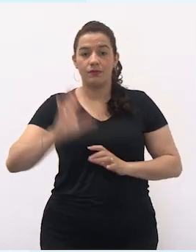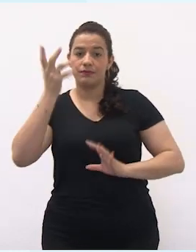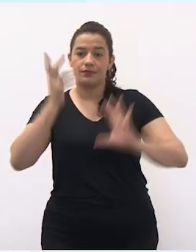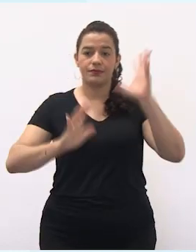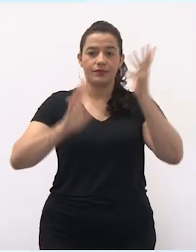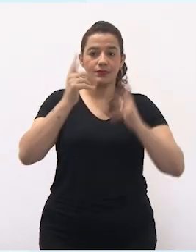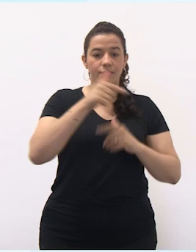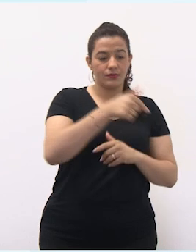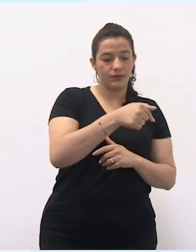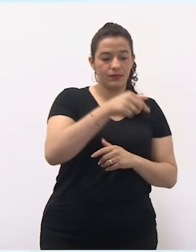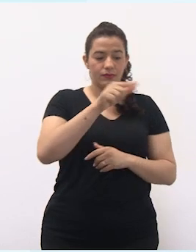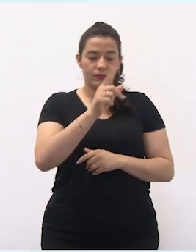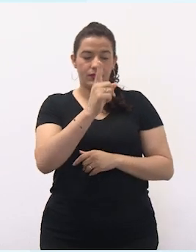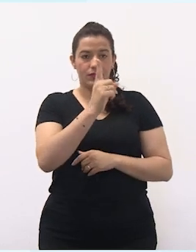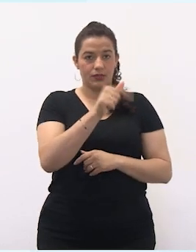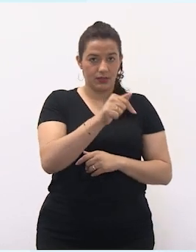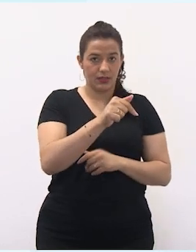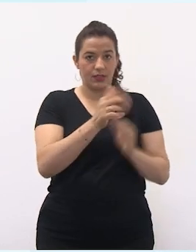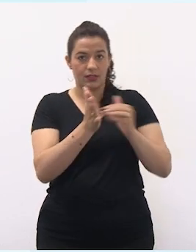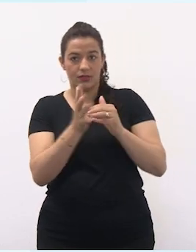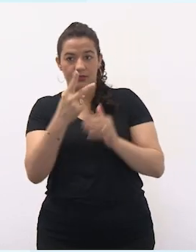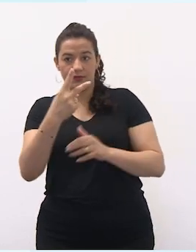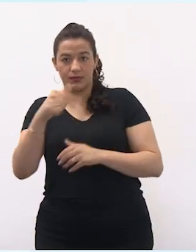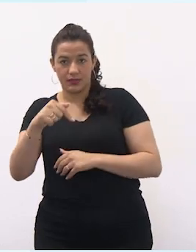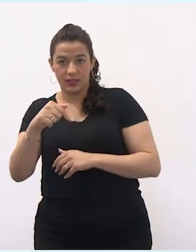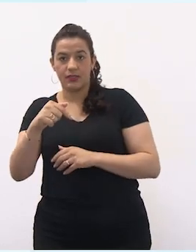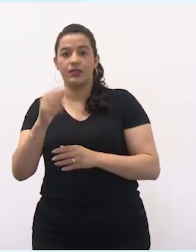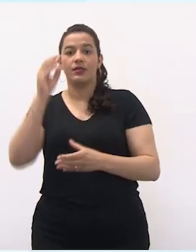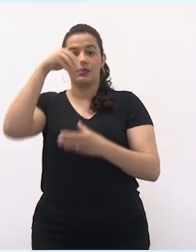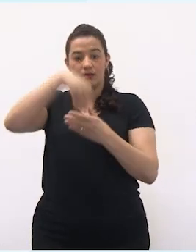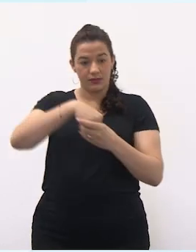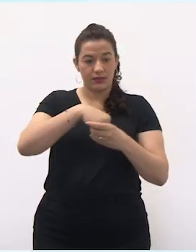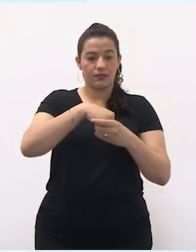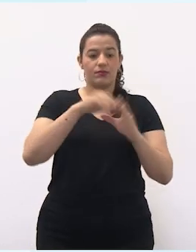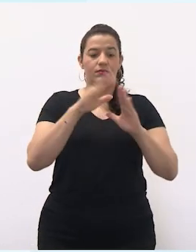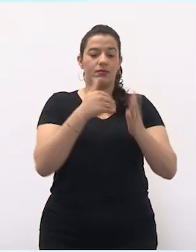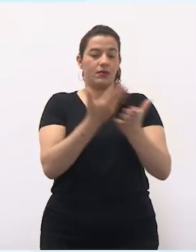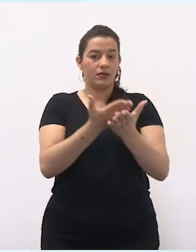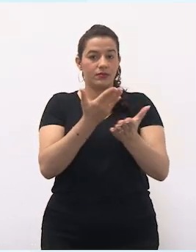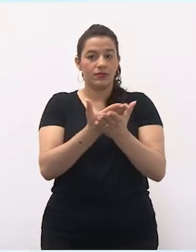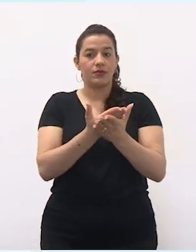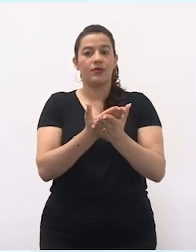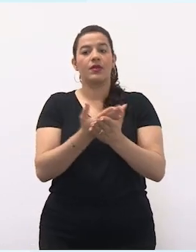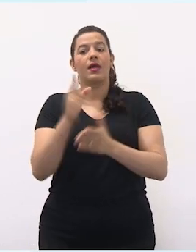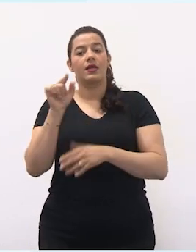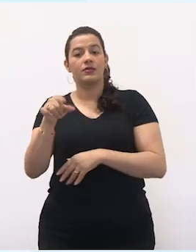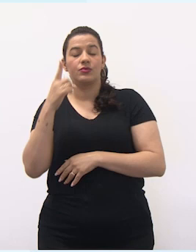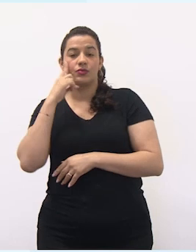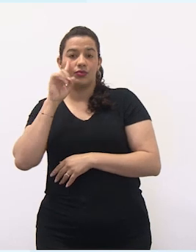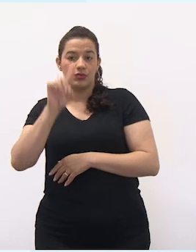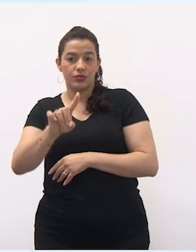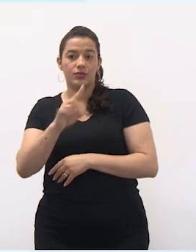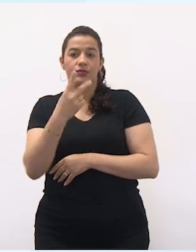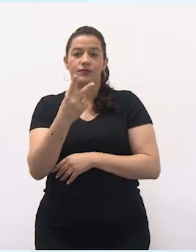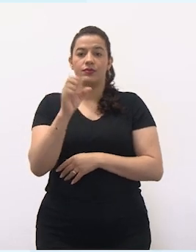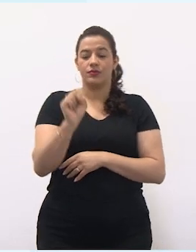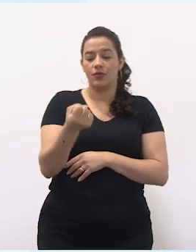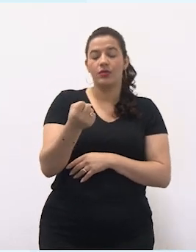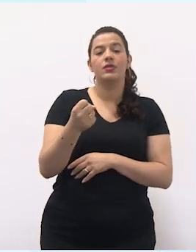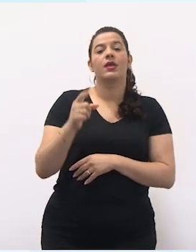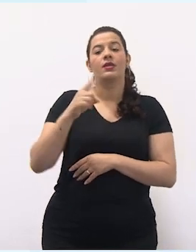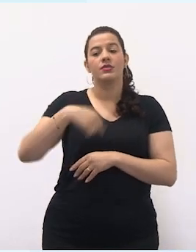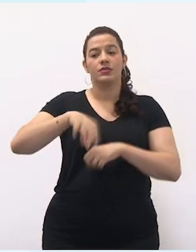17 a 27 sejam compartilhadas dentro da própria unidade. E aí, nesse compartilhamento, a